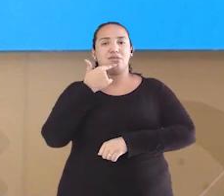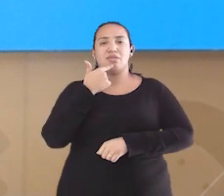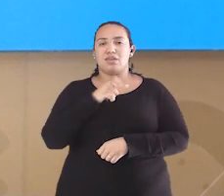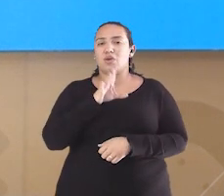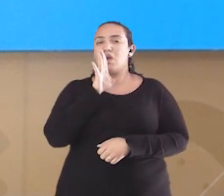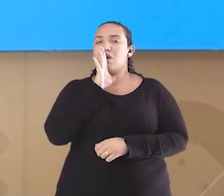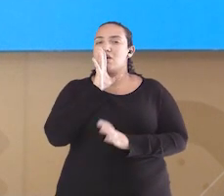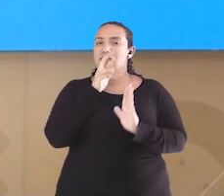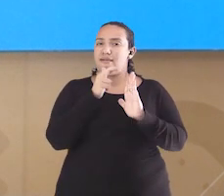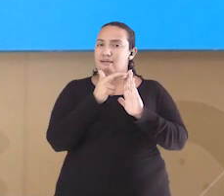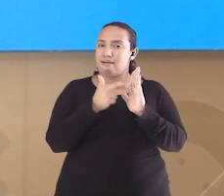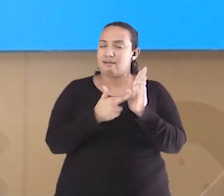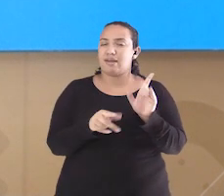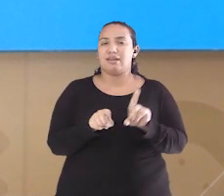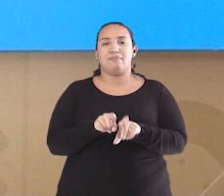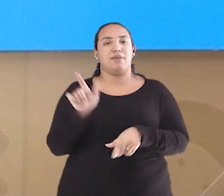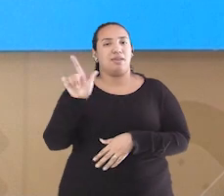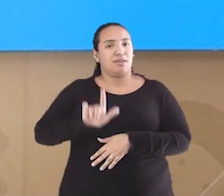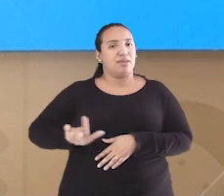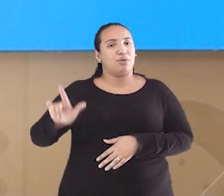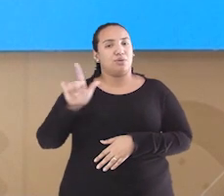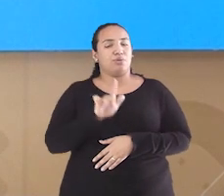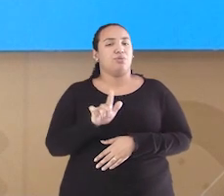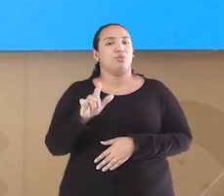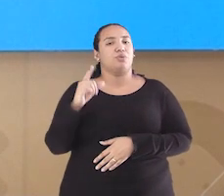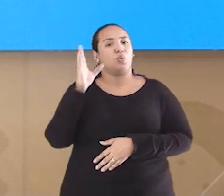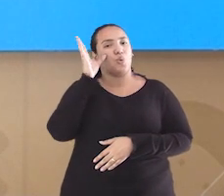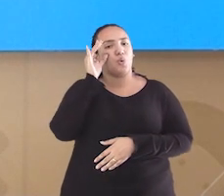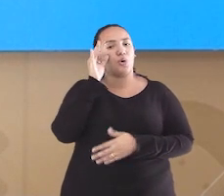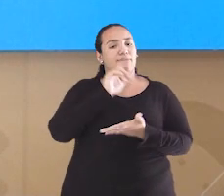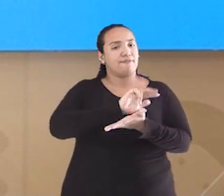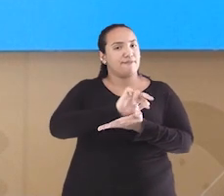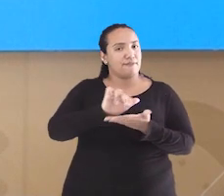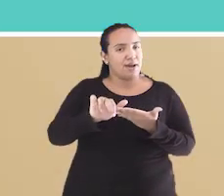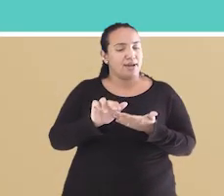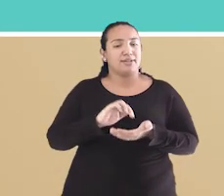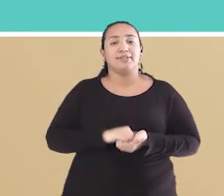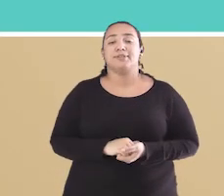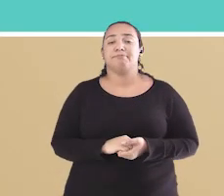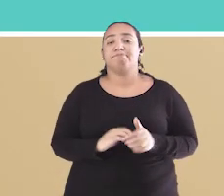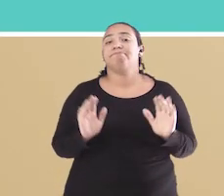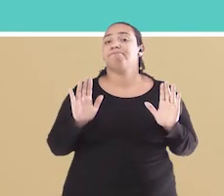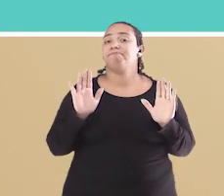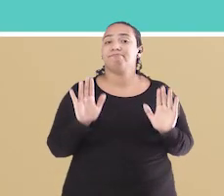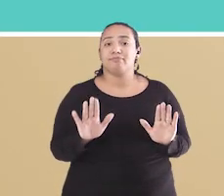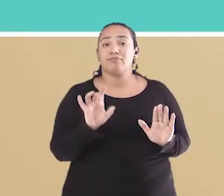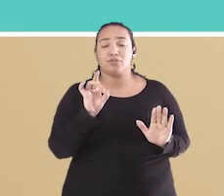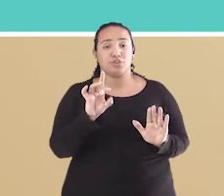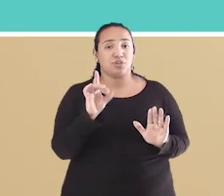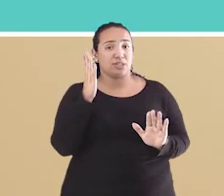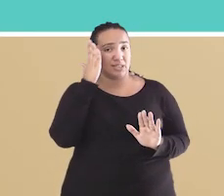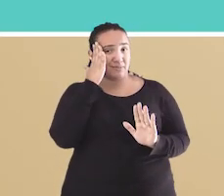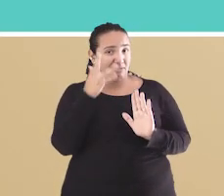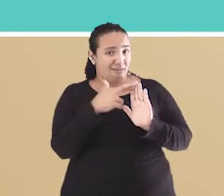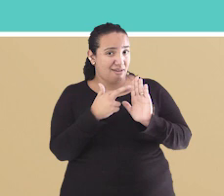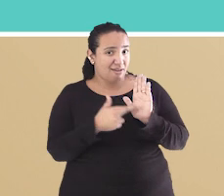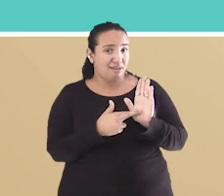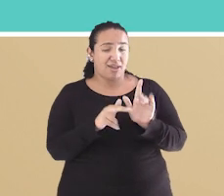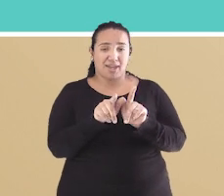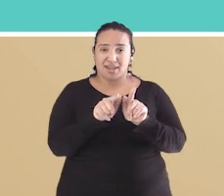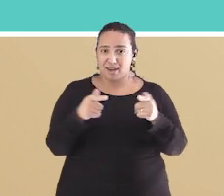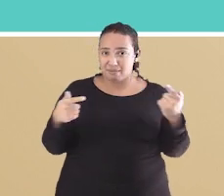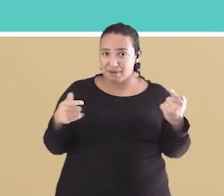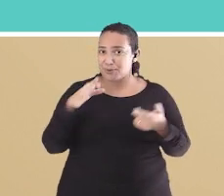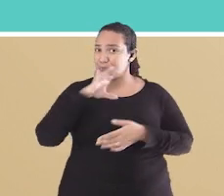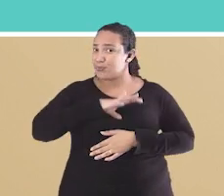língua, conhecer suas regras, a literatura e outras diversas curiosidades. Mas, além de saber as regras